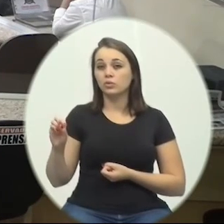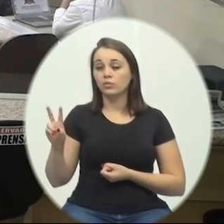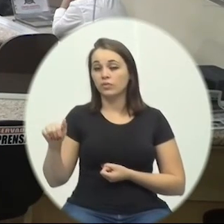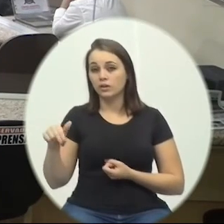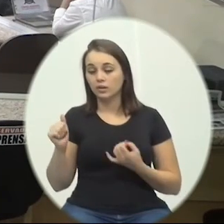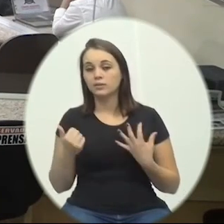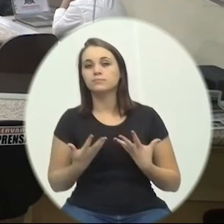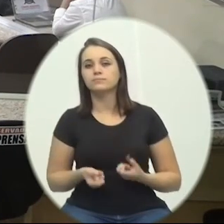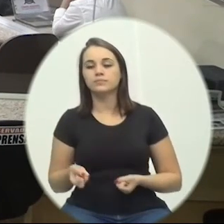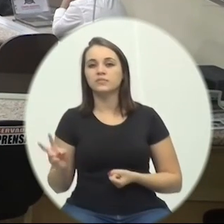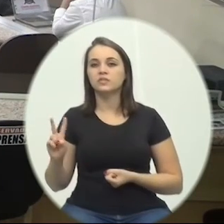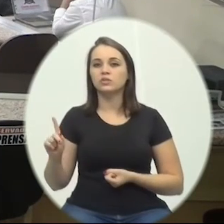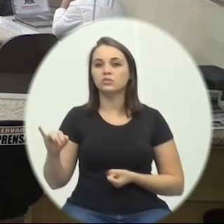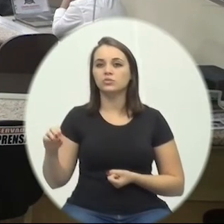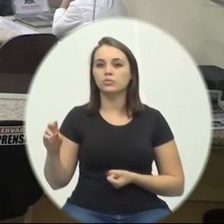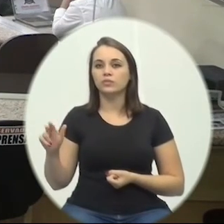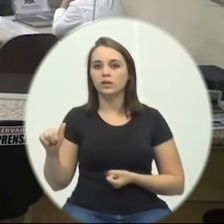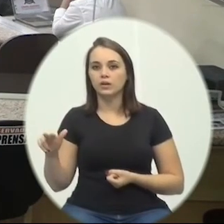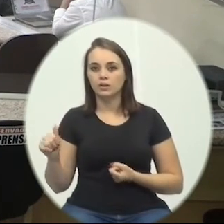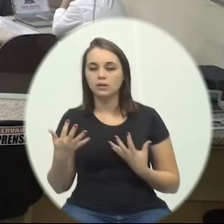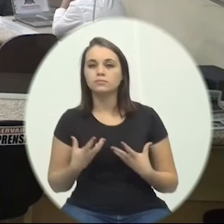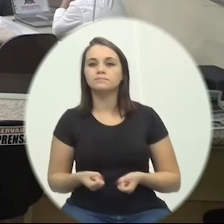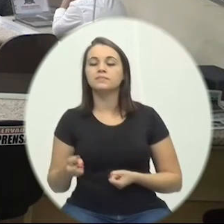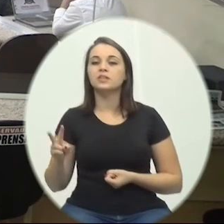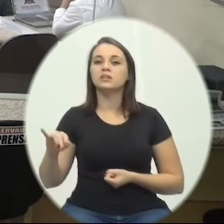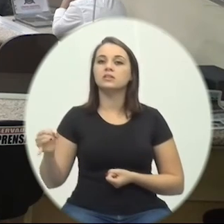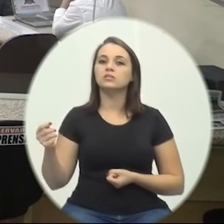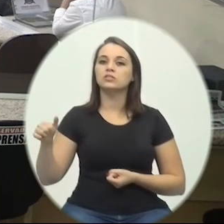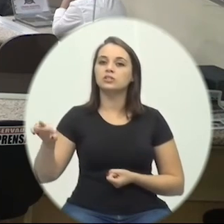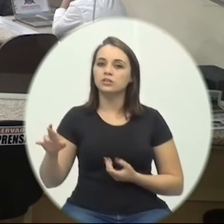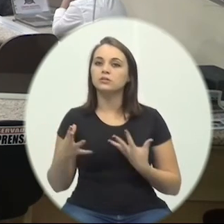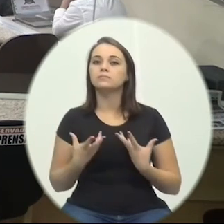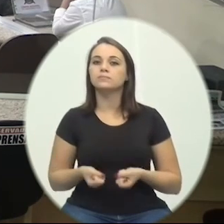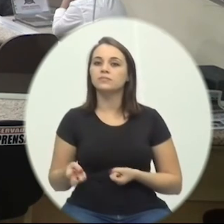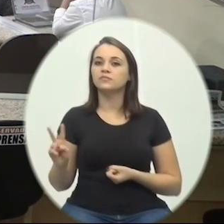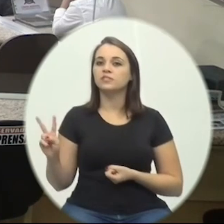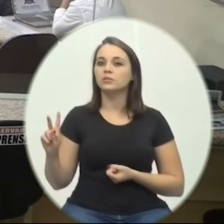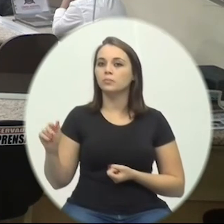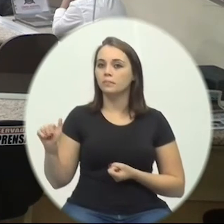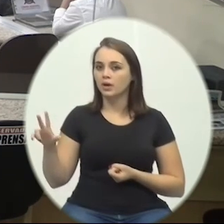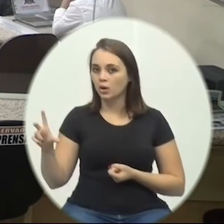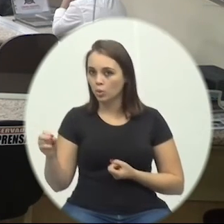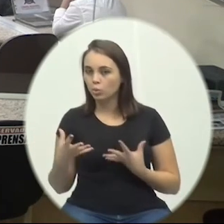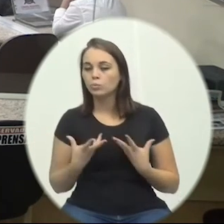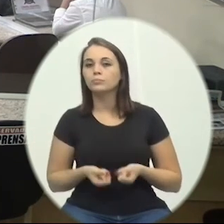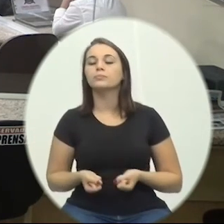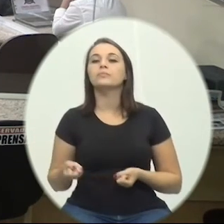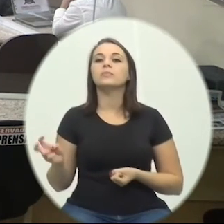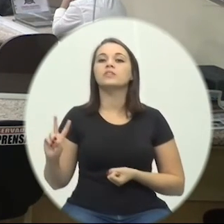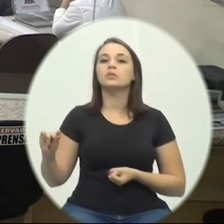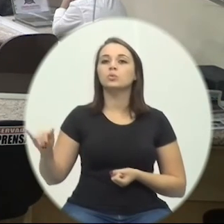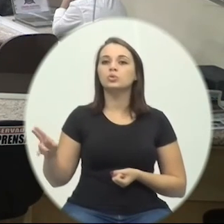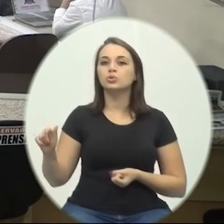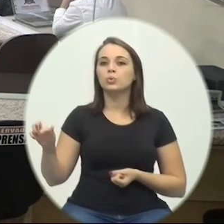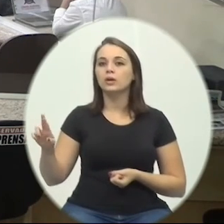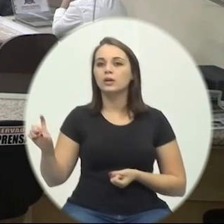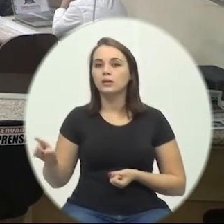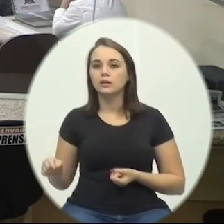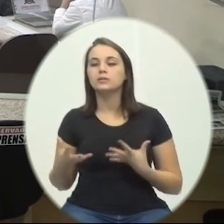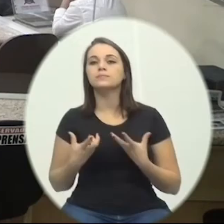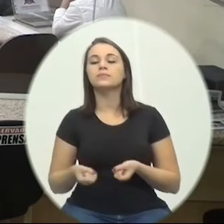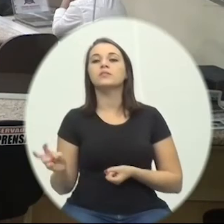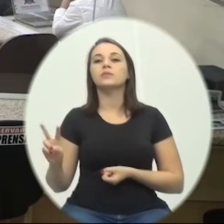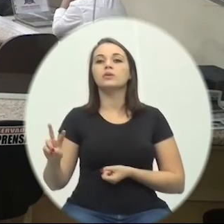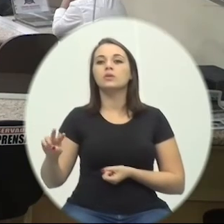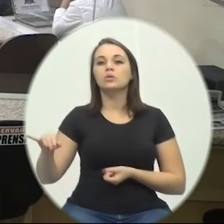vereadora Giovana Mondardo. A favor, vereador Jair. A favor, vereador Paulo. A favor, vereador Juarez Jesus. A